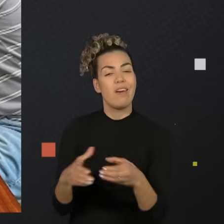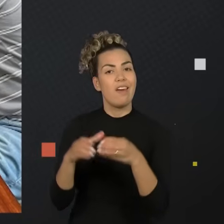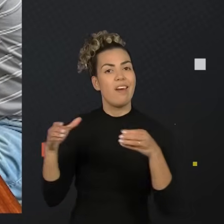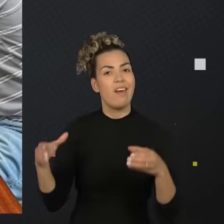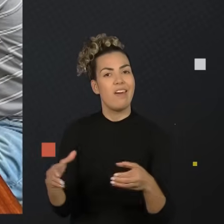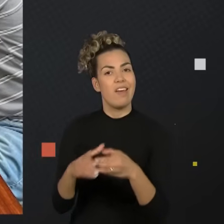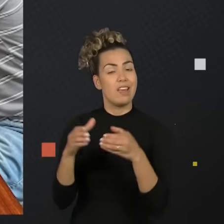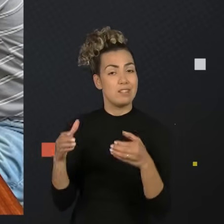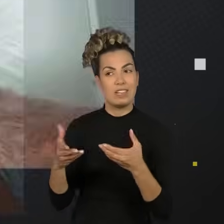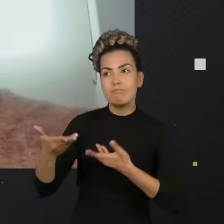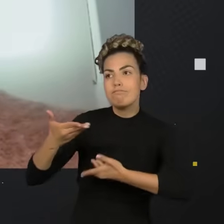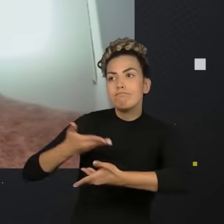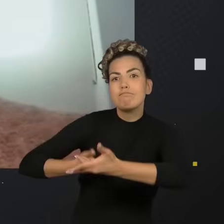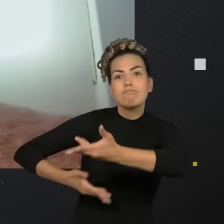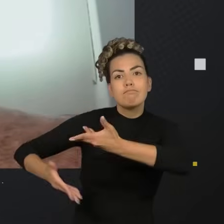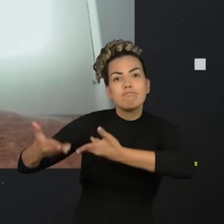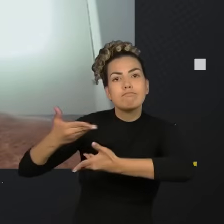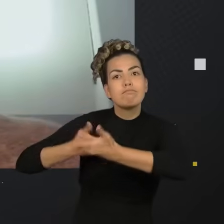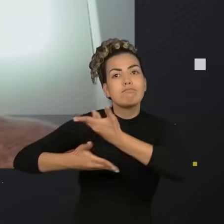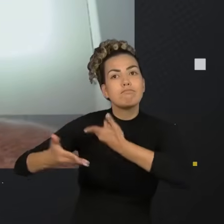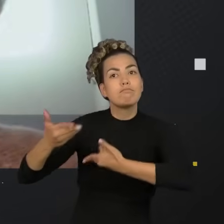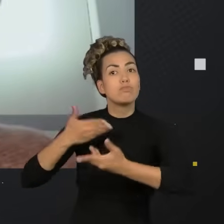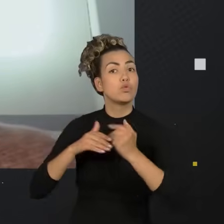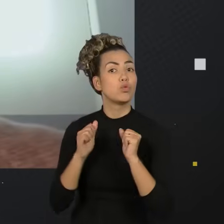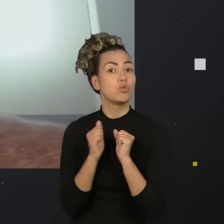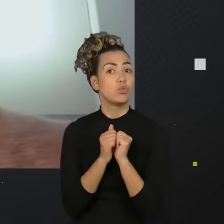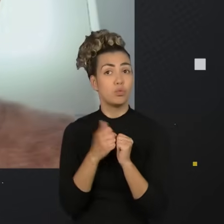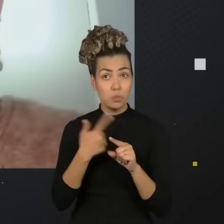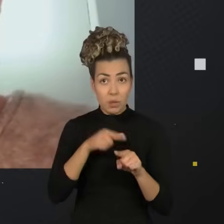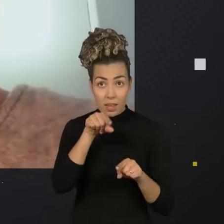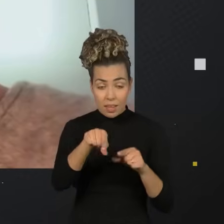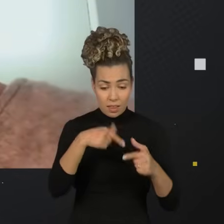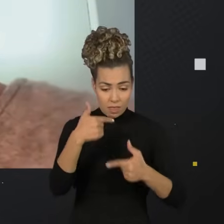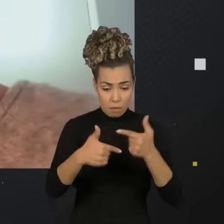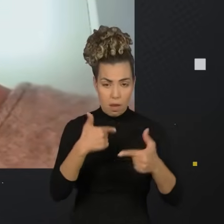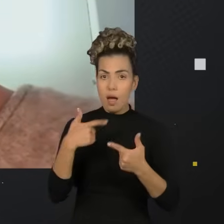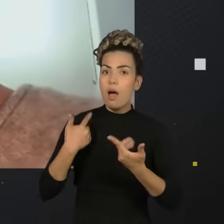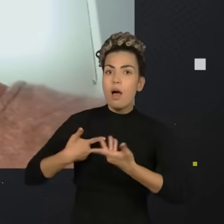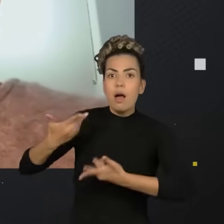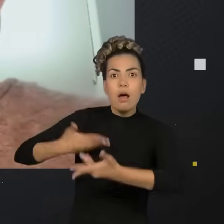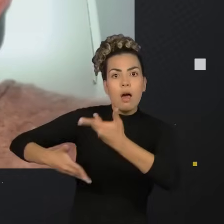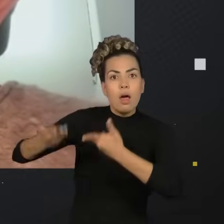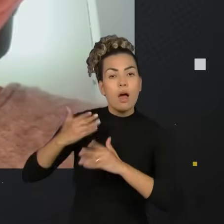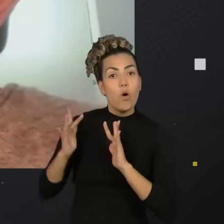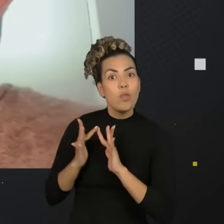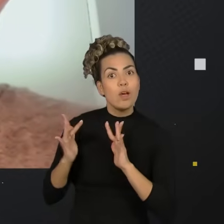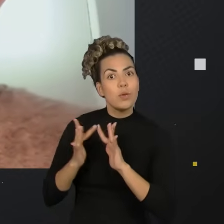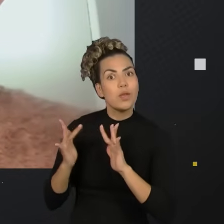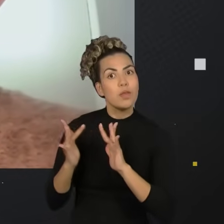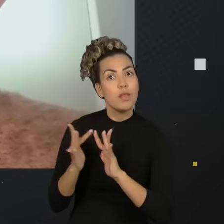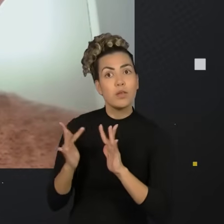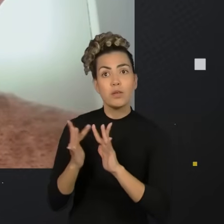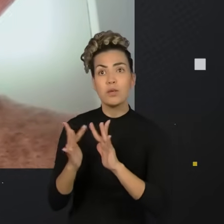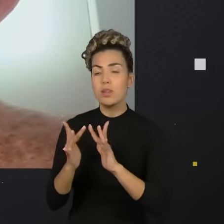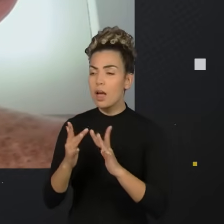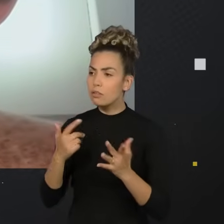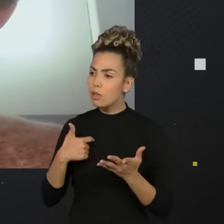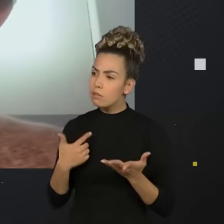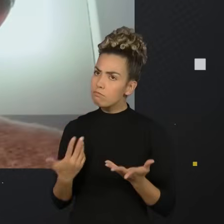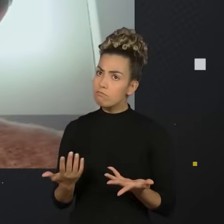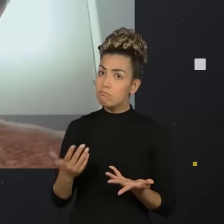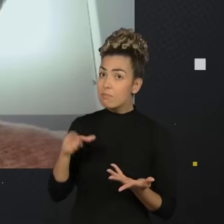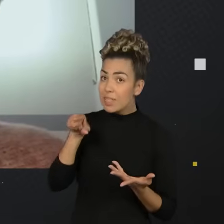convivendo durante um período relativamente grande. E isso me